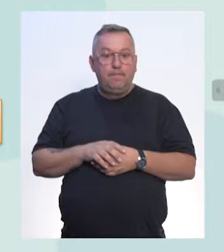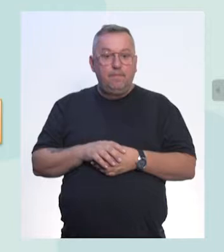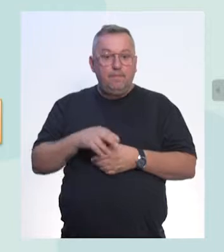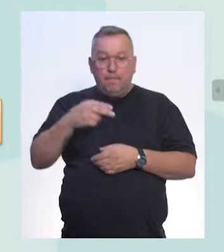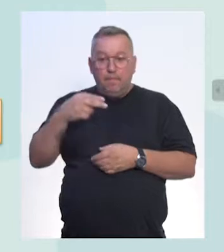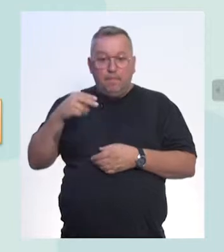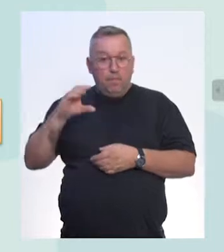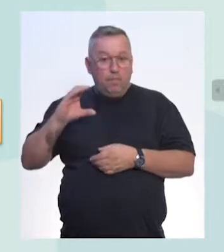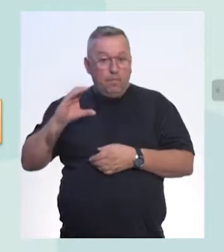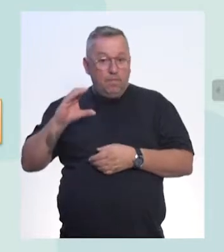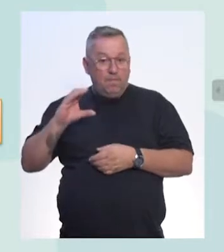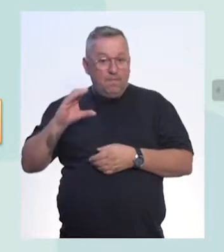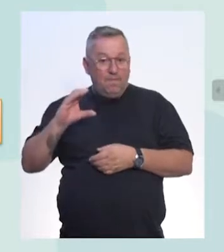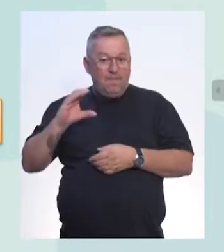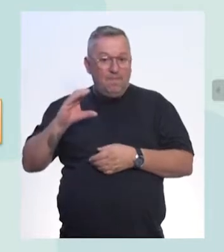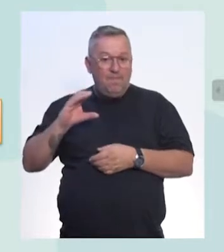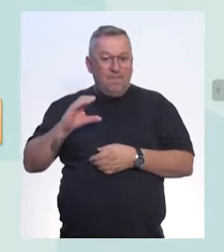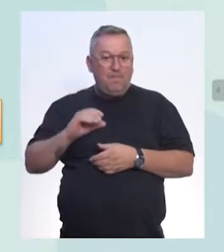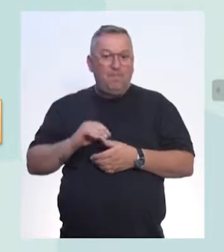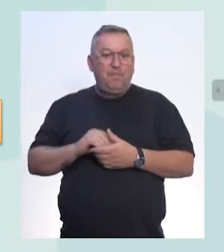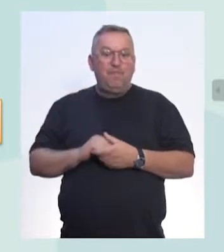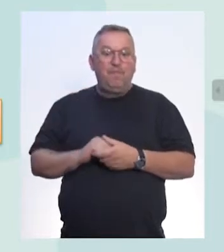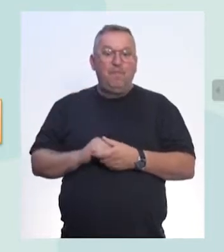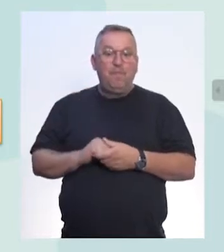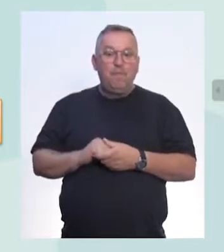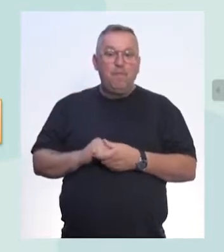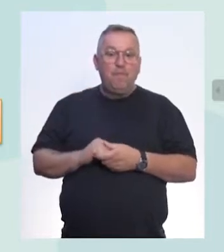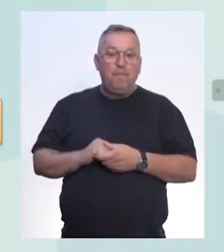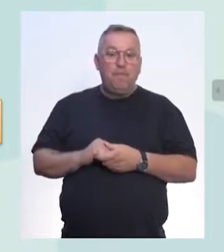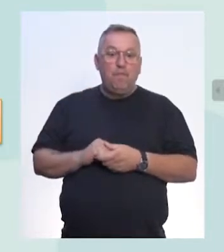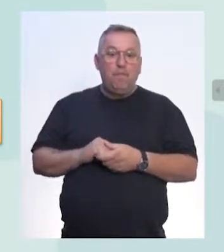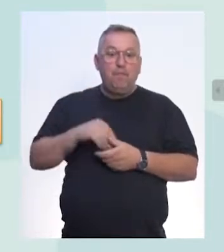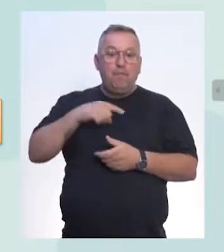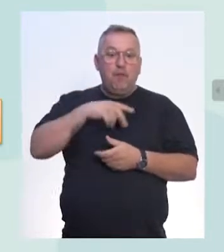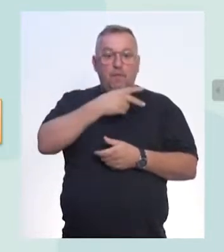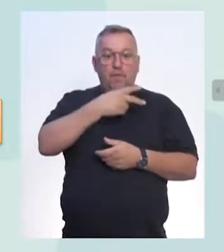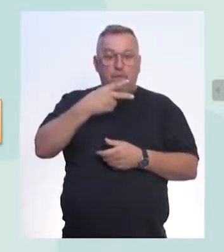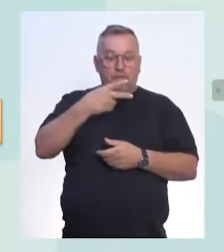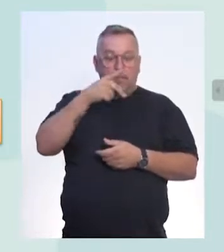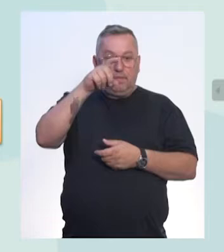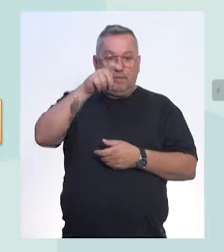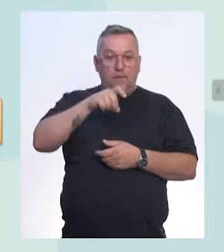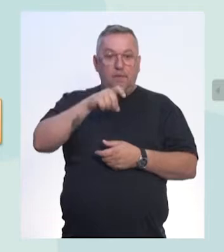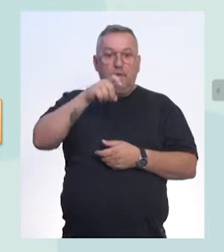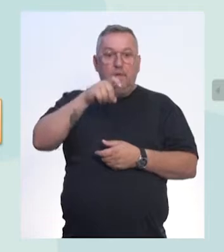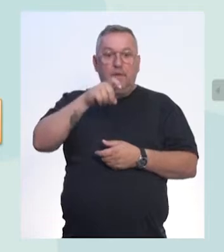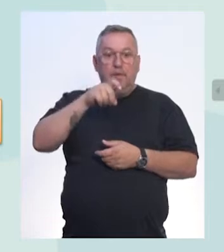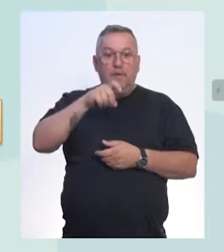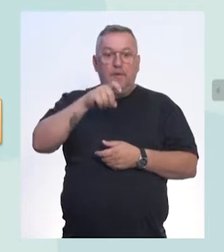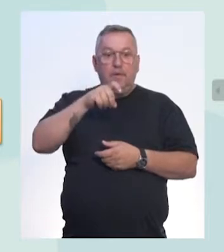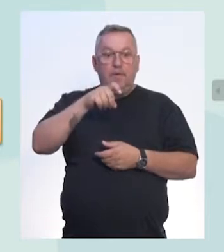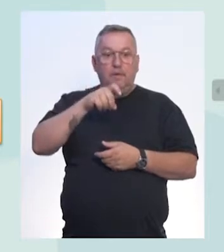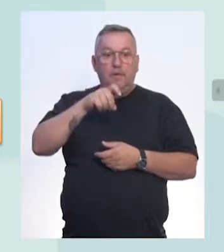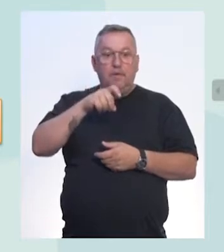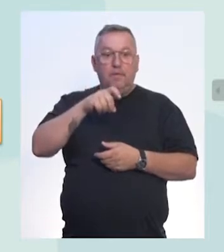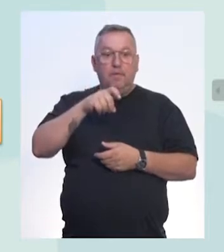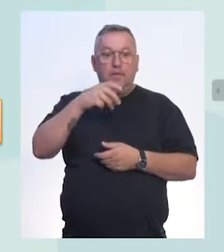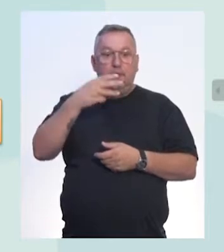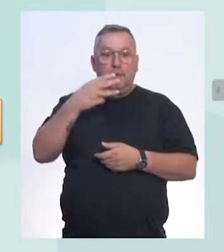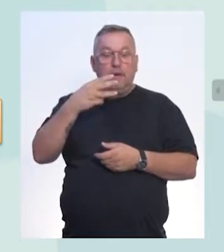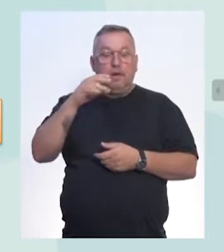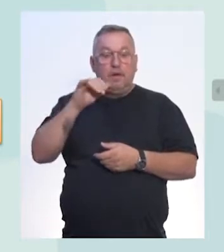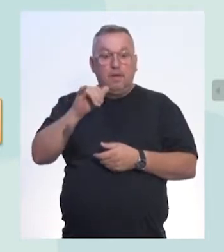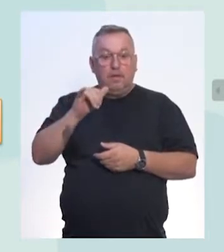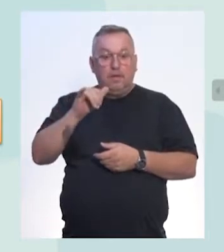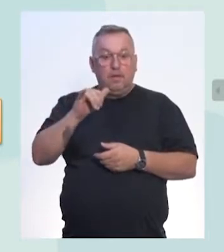igual a C. Por exemplo, lá eu tinha 22x mais